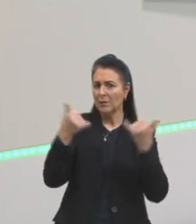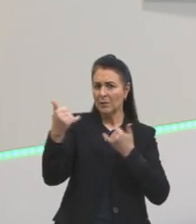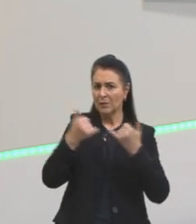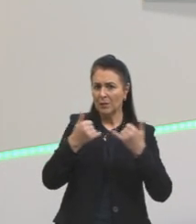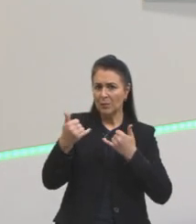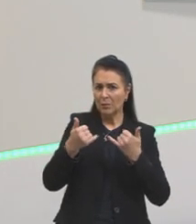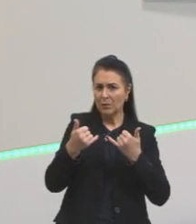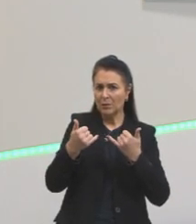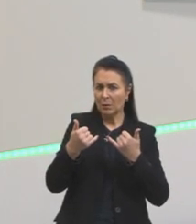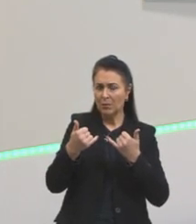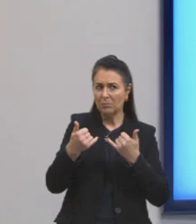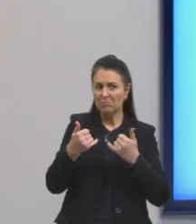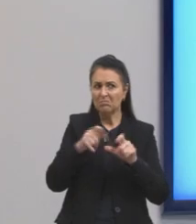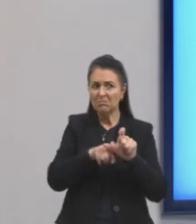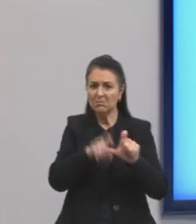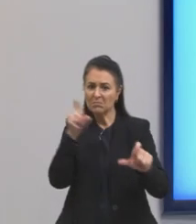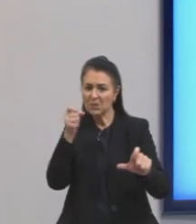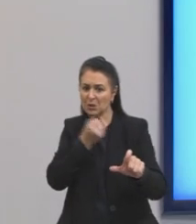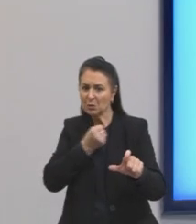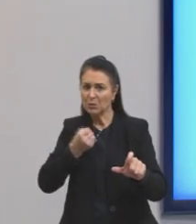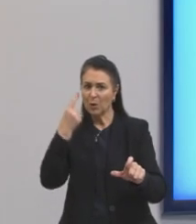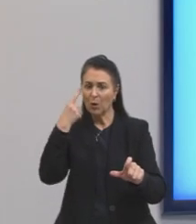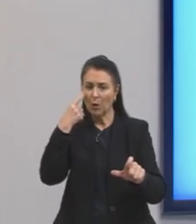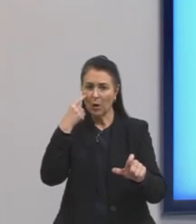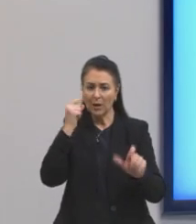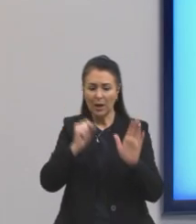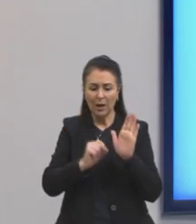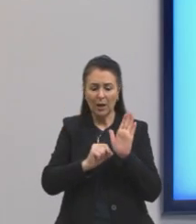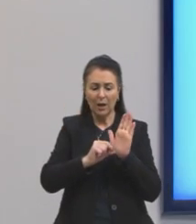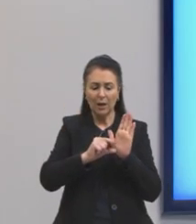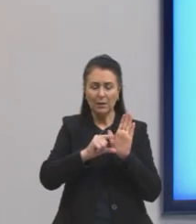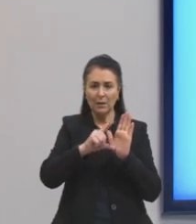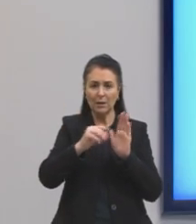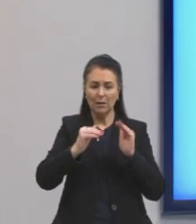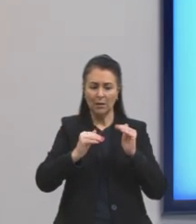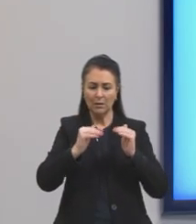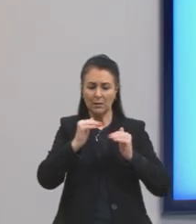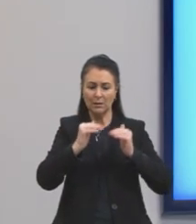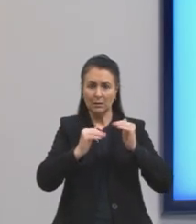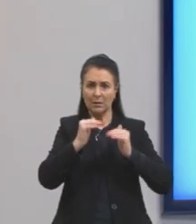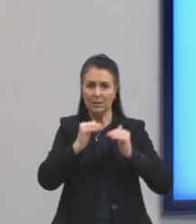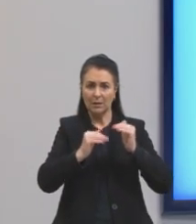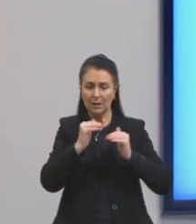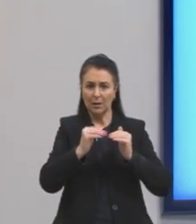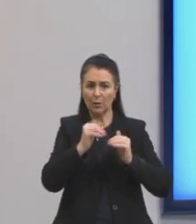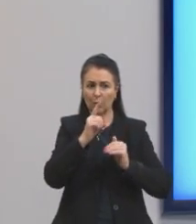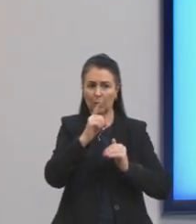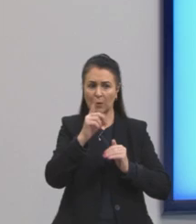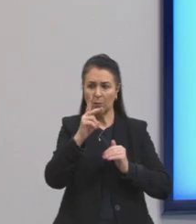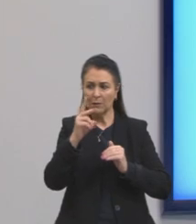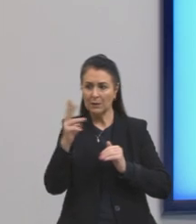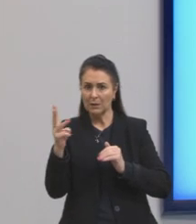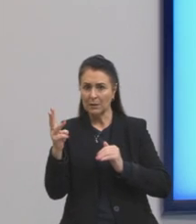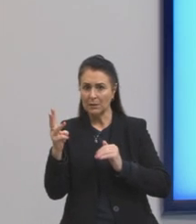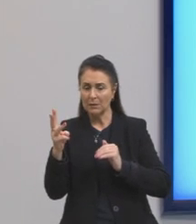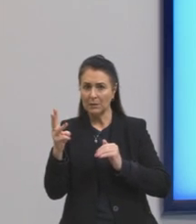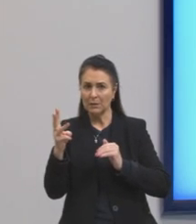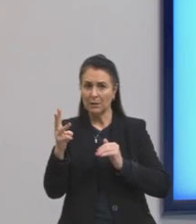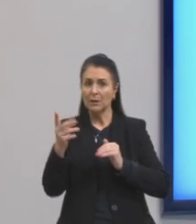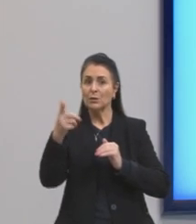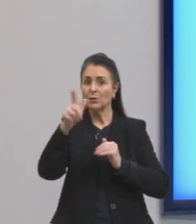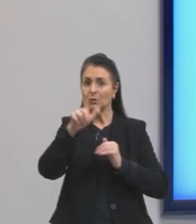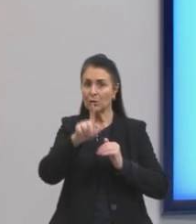independente do número é Basta ver a escala nós temos uma duas três três unidades o mesmo então a gente pode